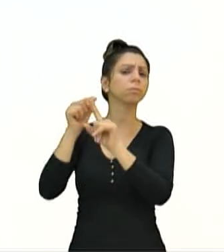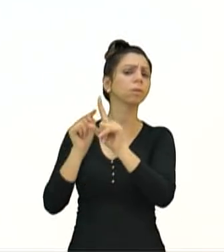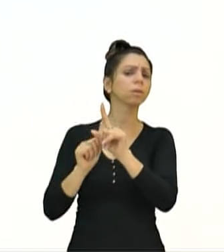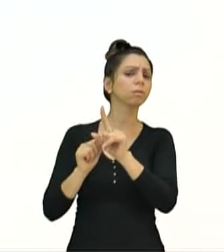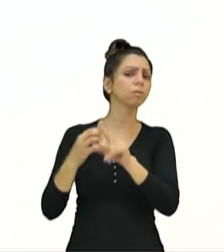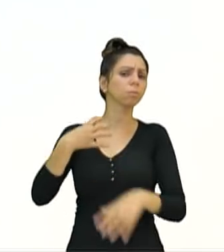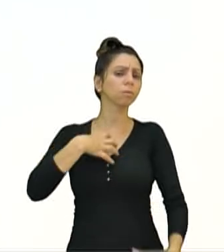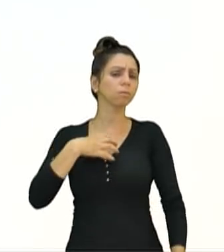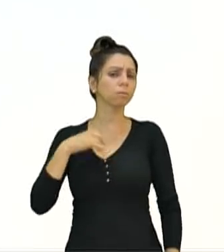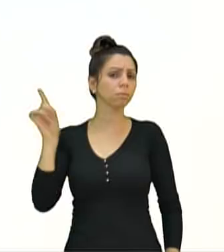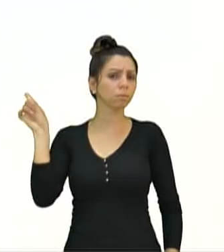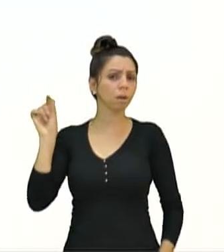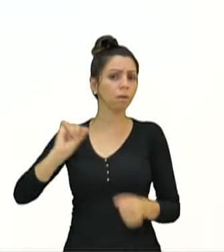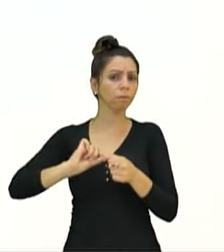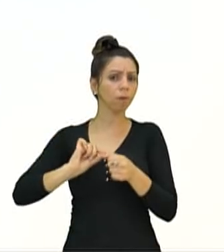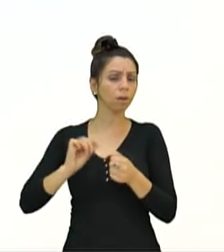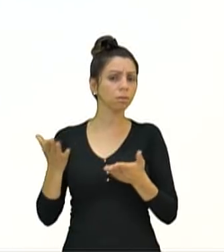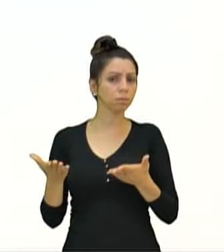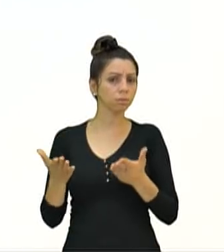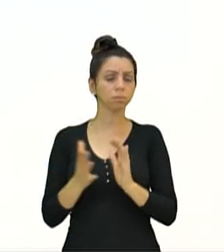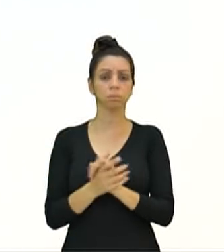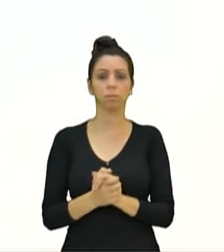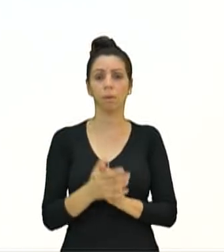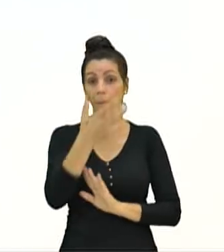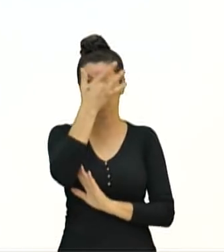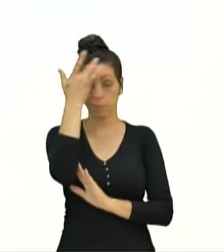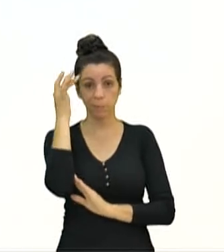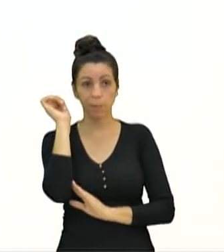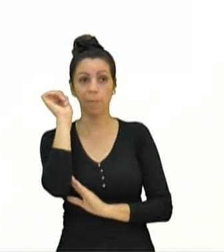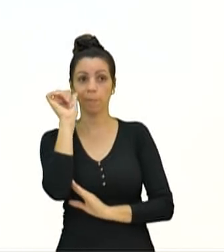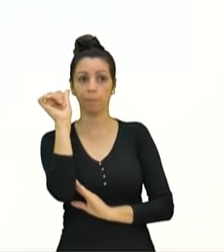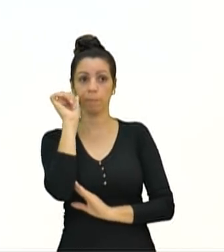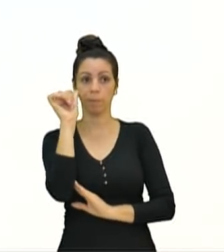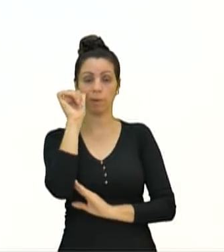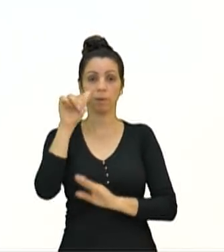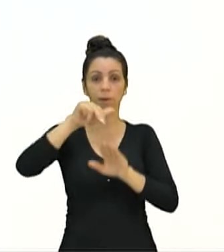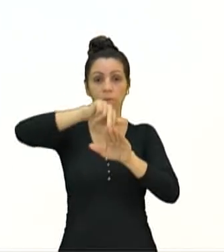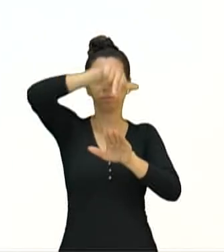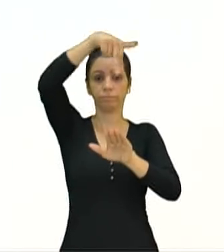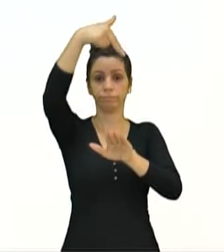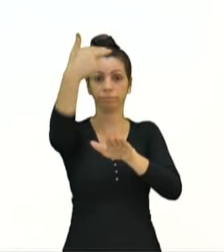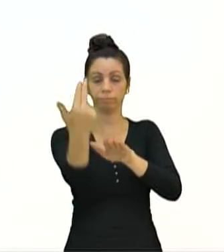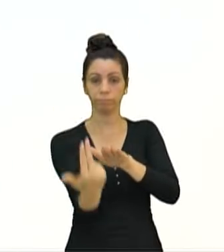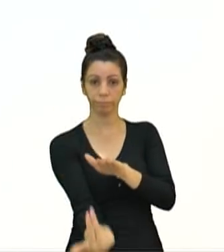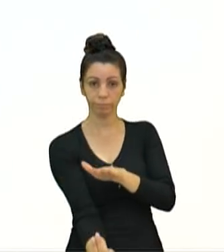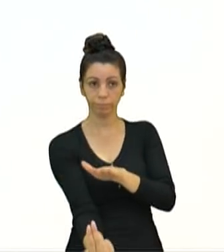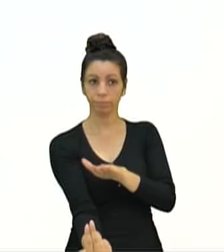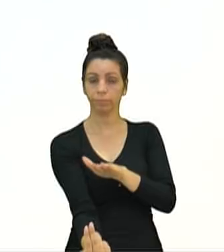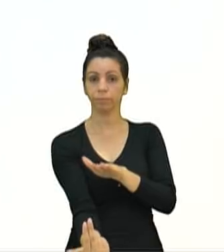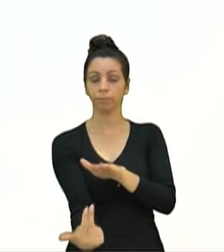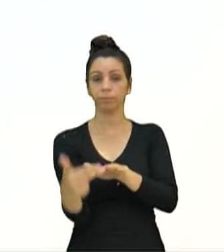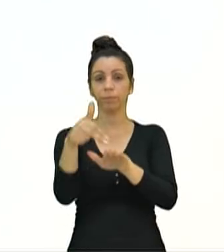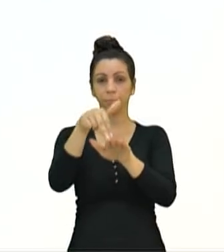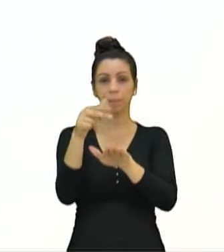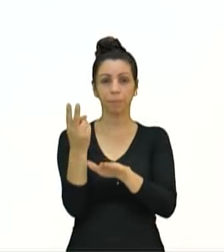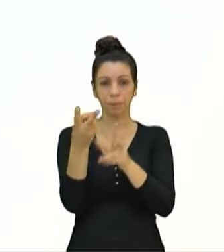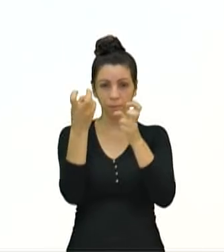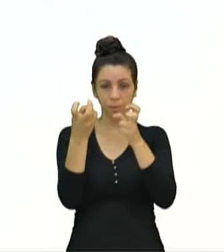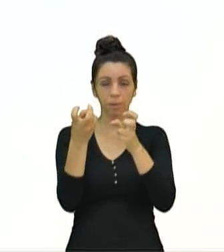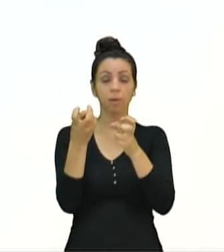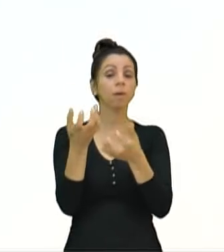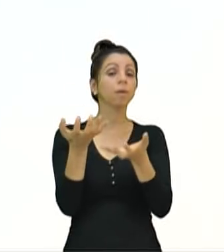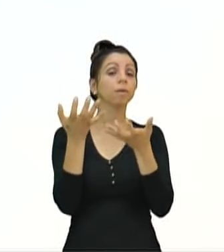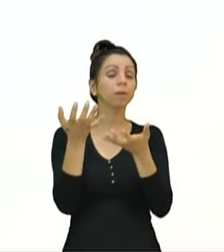ali uma imagem, ó, uma saltadora fazendo um salto a partir do trampolim, e eu quero